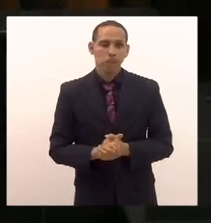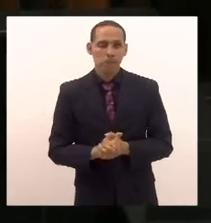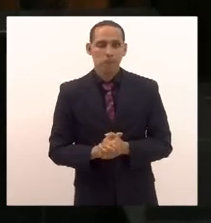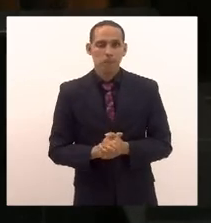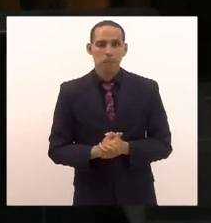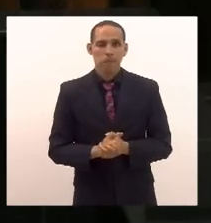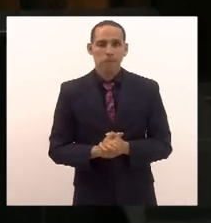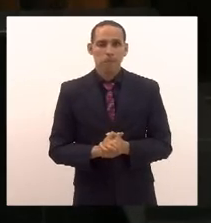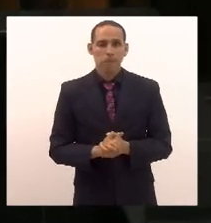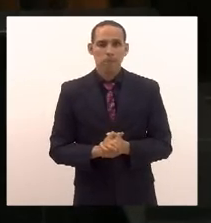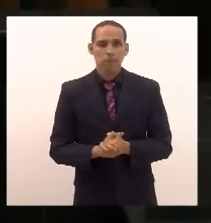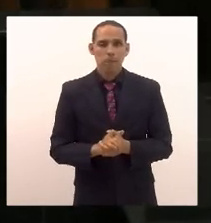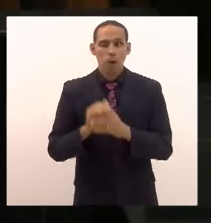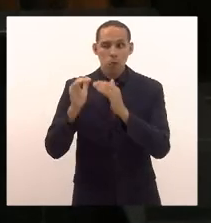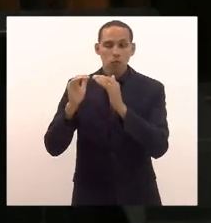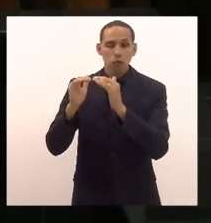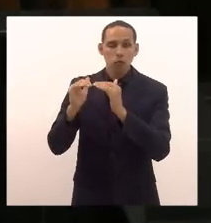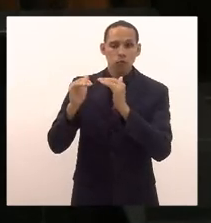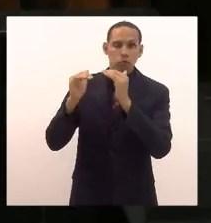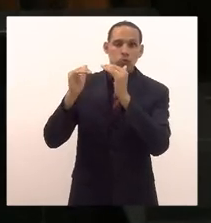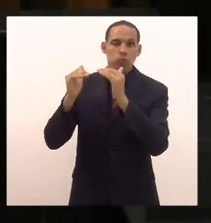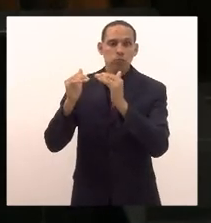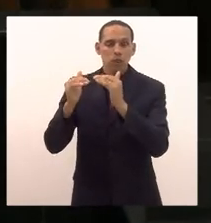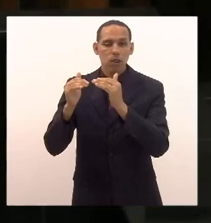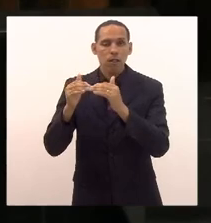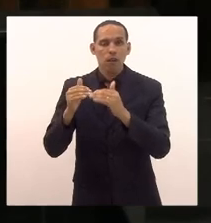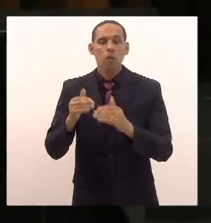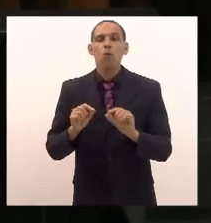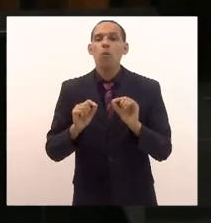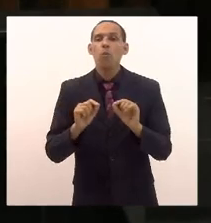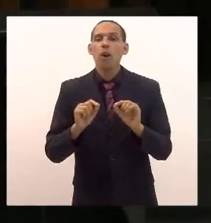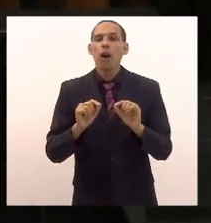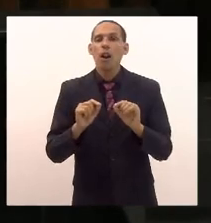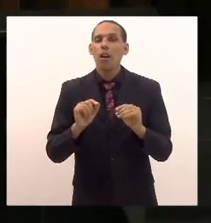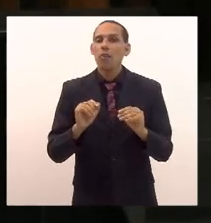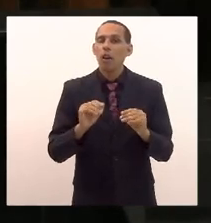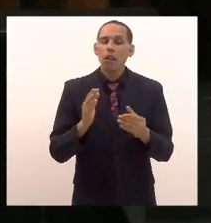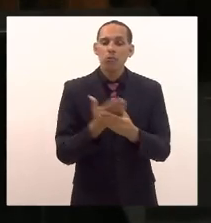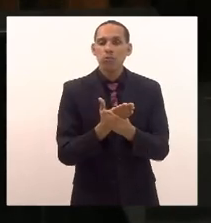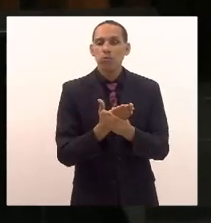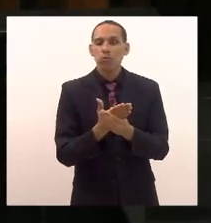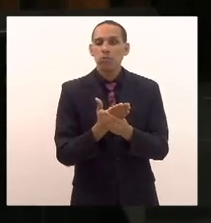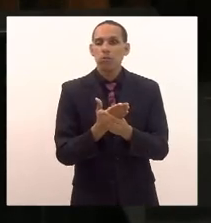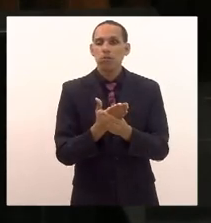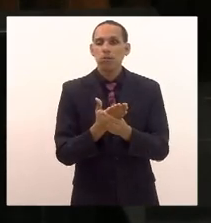no Supremo em uma ação contestando